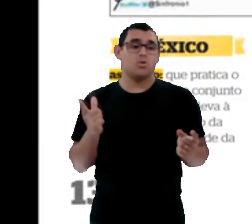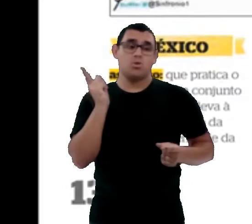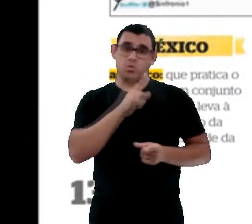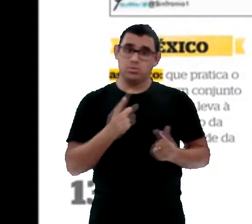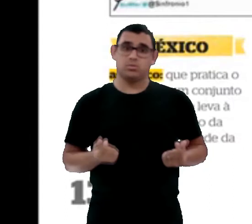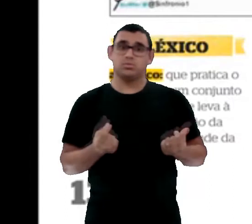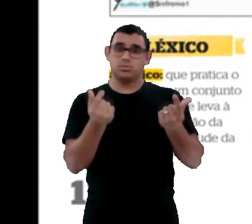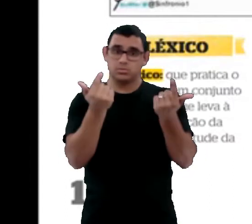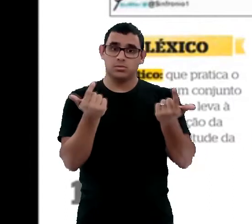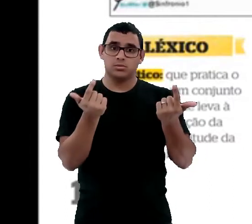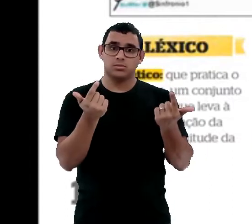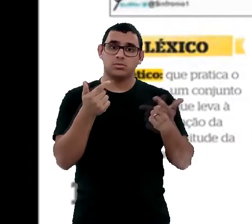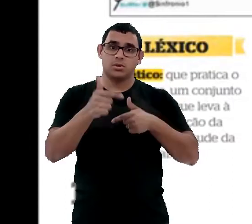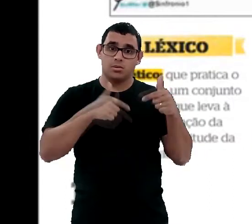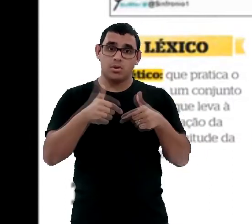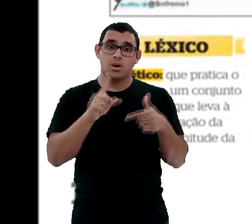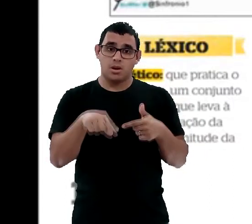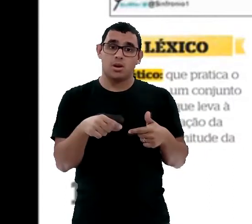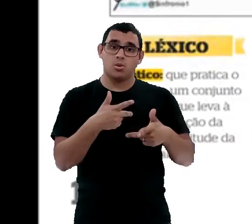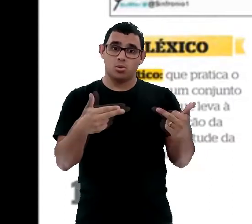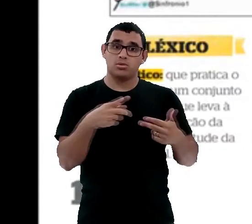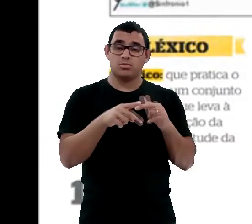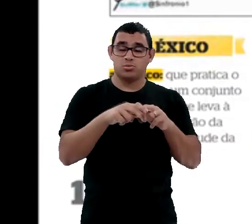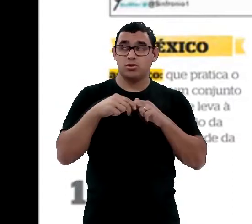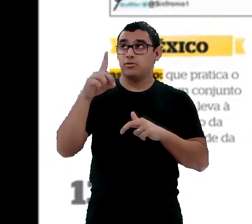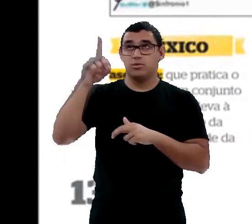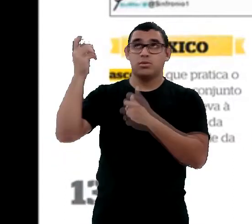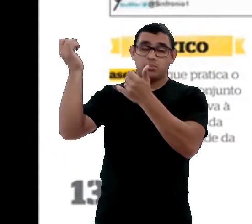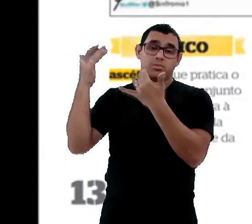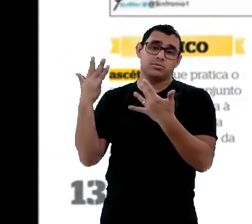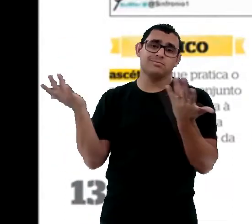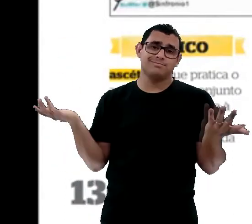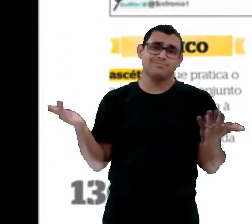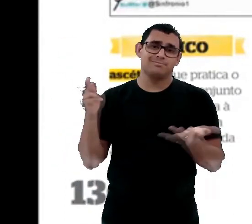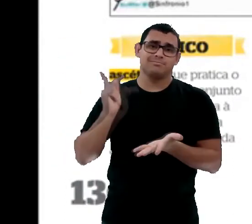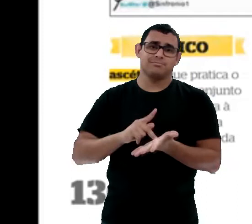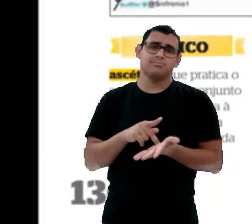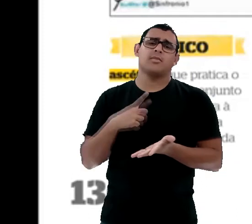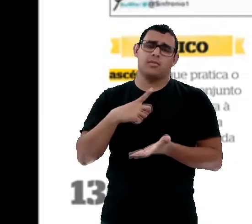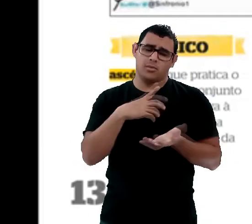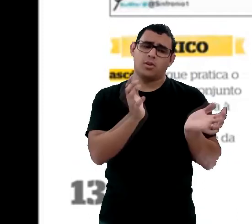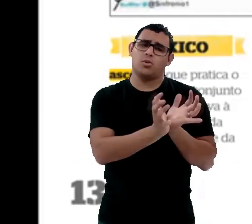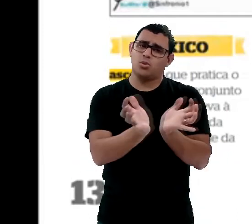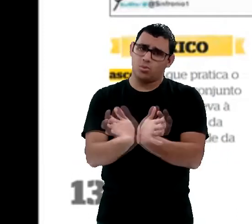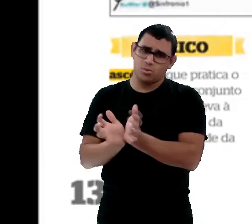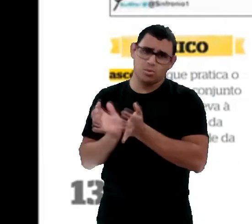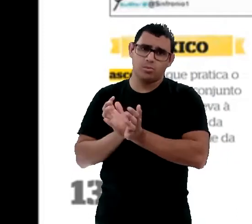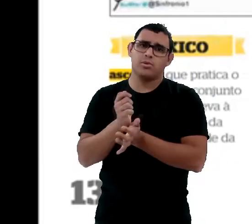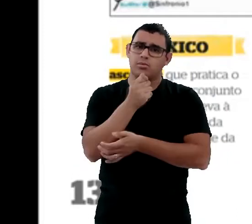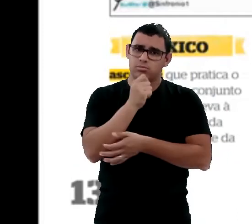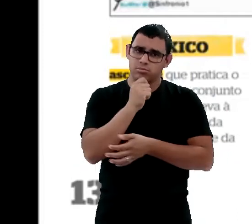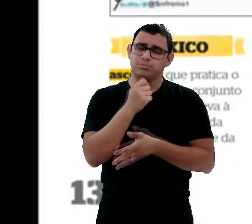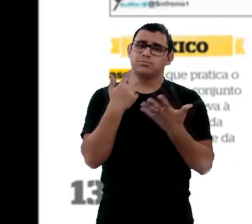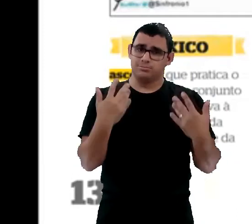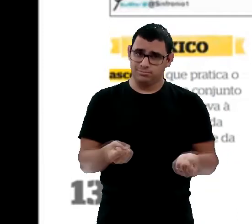Então, para praticante do protestantismo, sucesso nos negócios é uma comprovação de ter